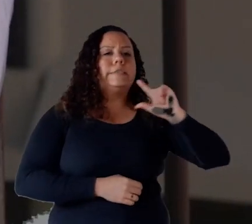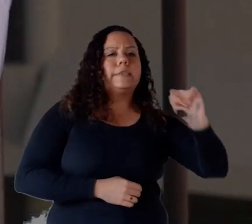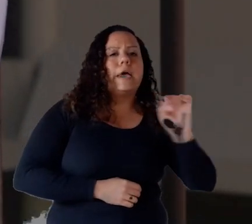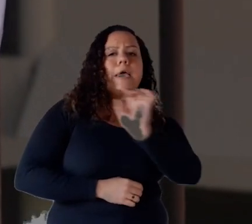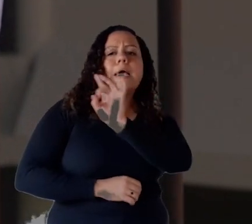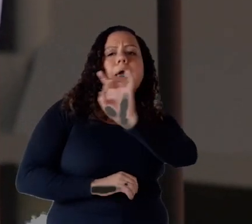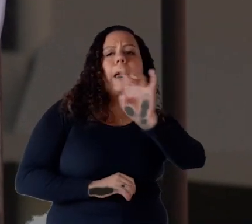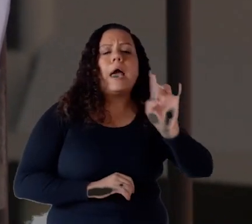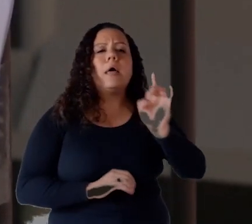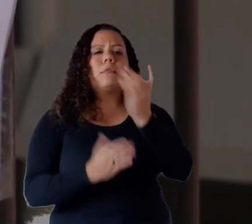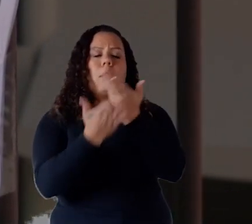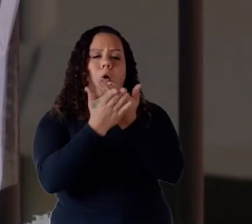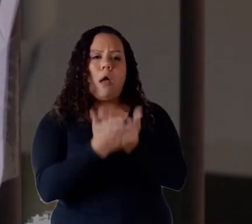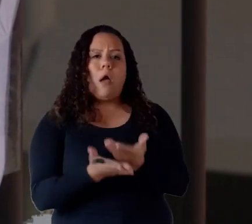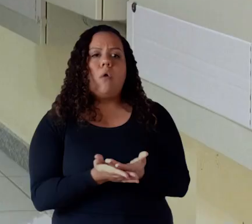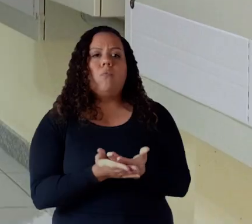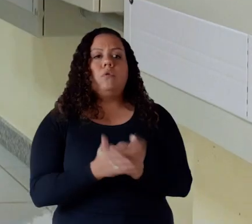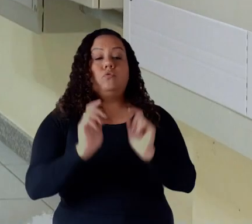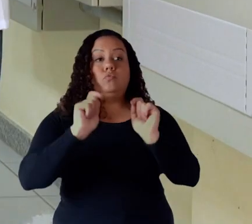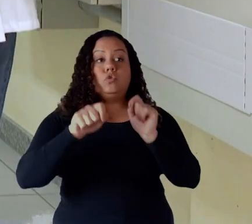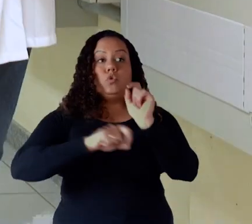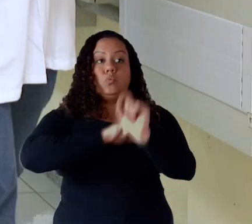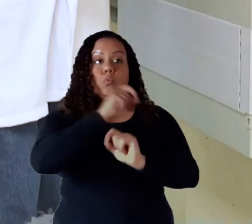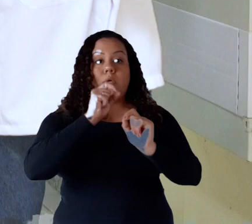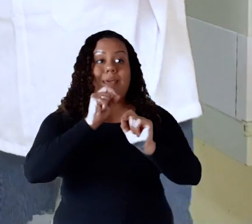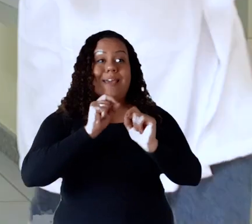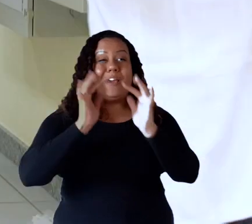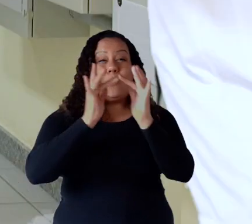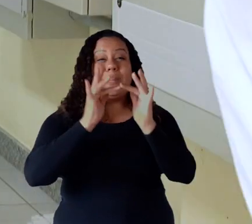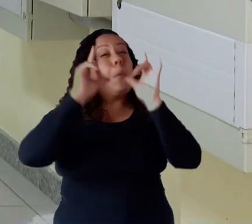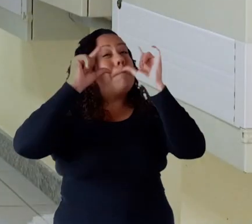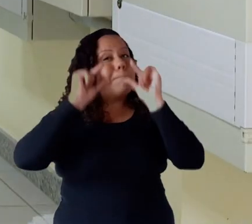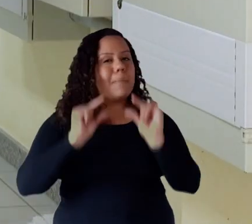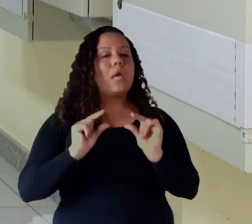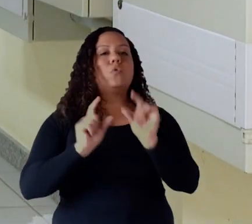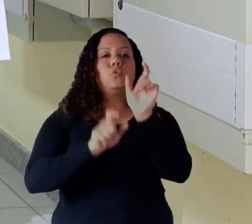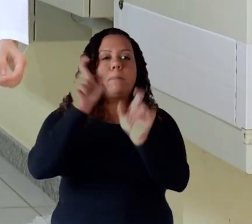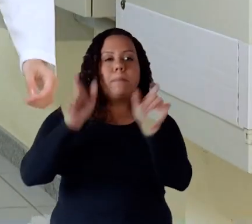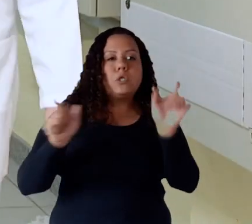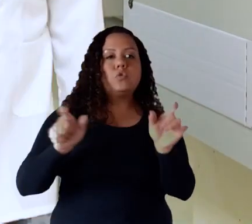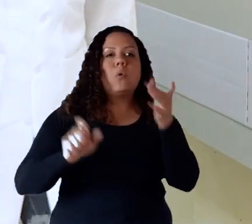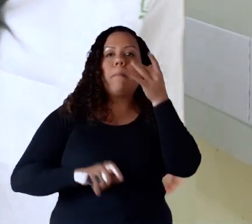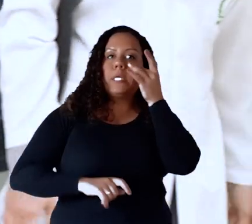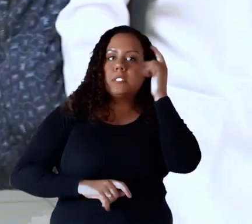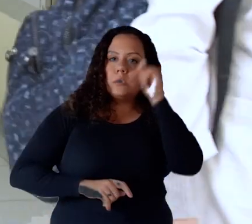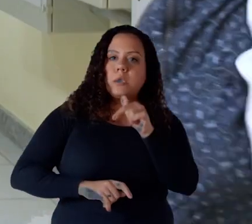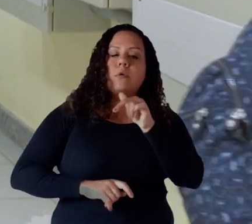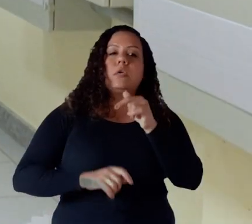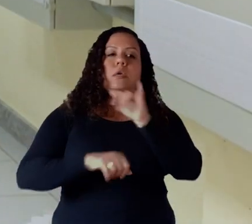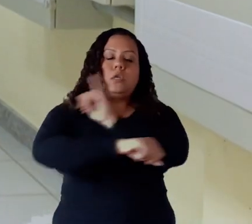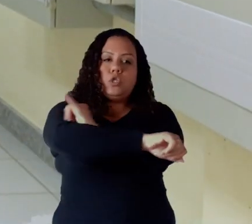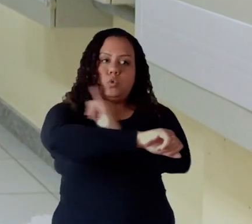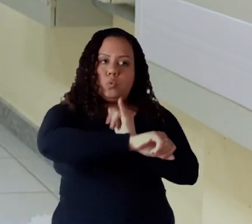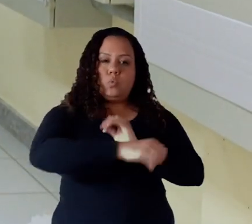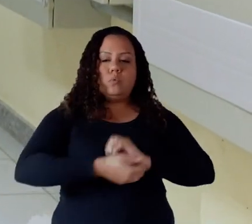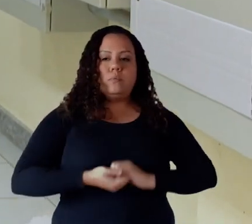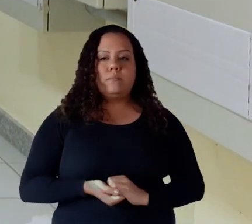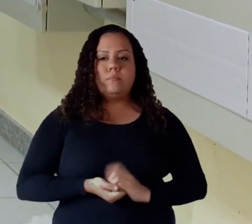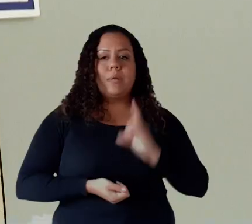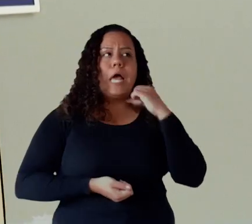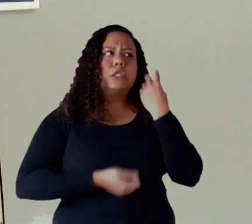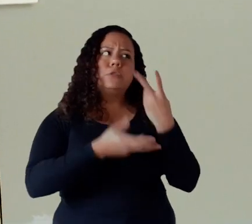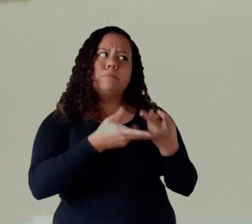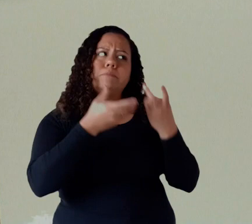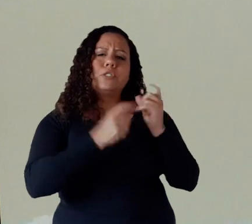também fluxos, né, de chegada e saída para cada uma das aulas, de tal forma a minimizar o contato entre